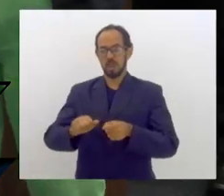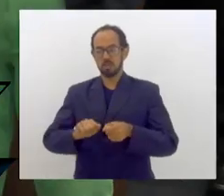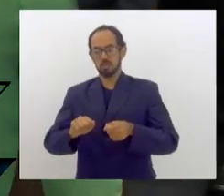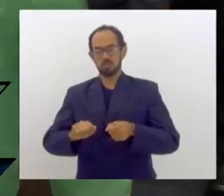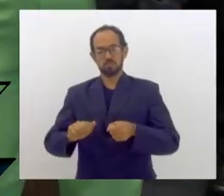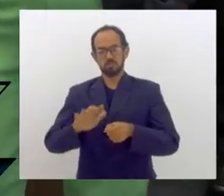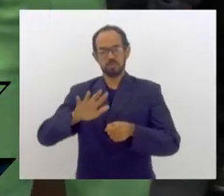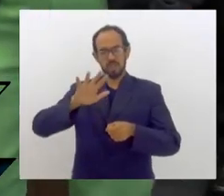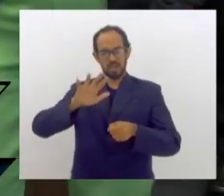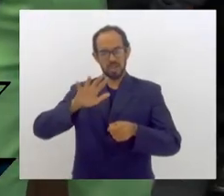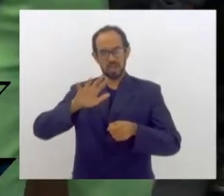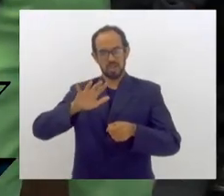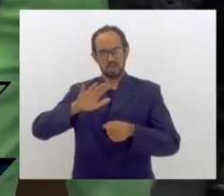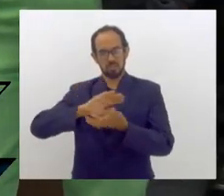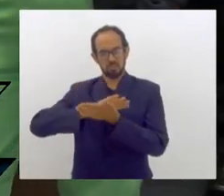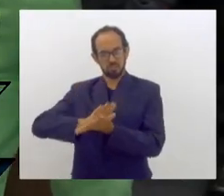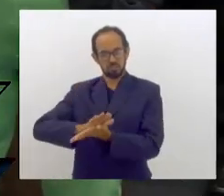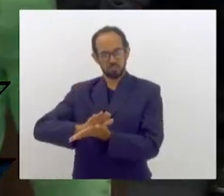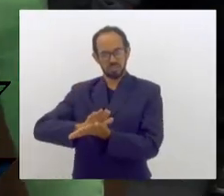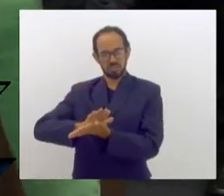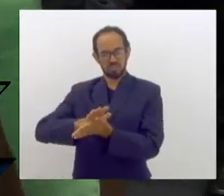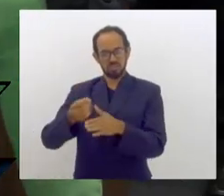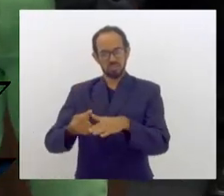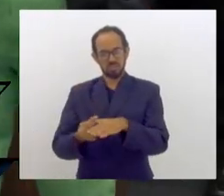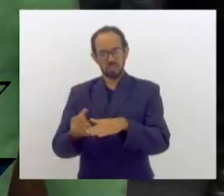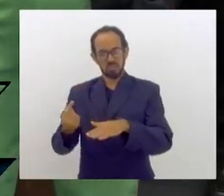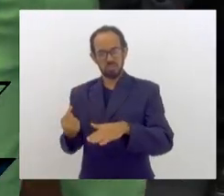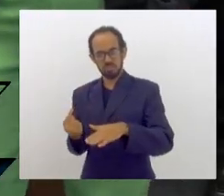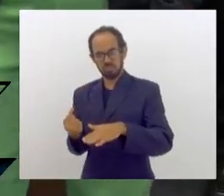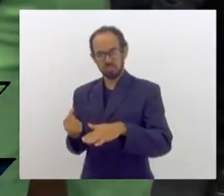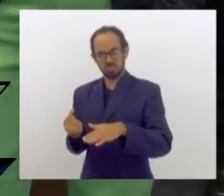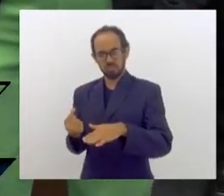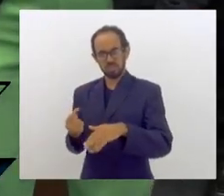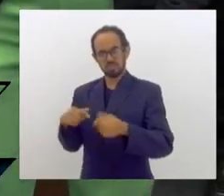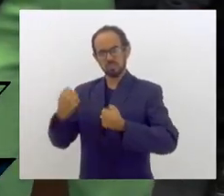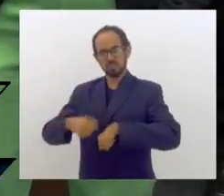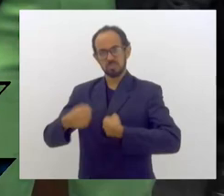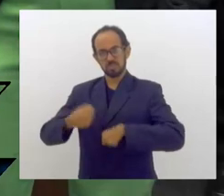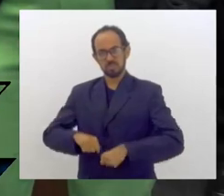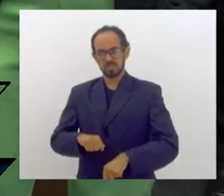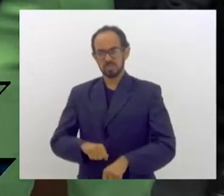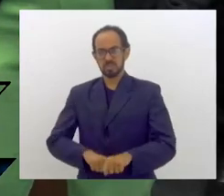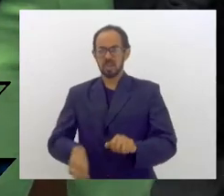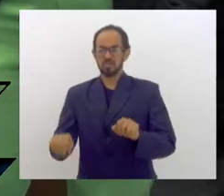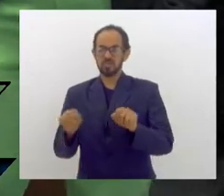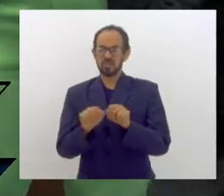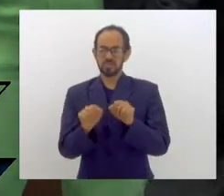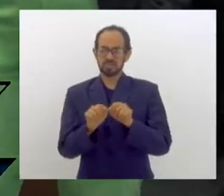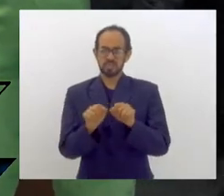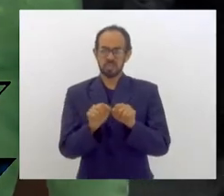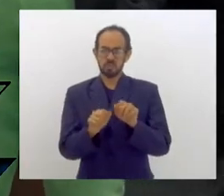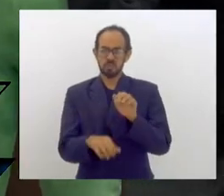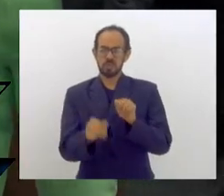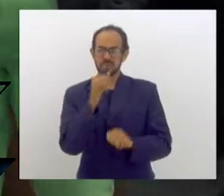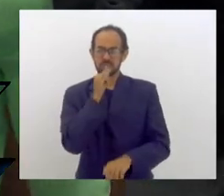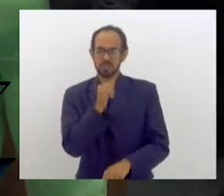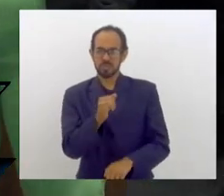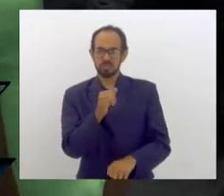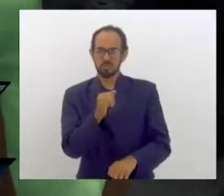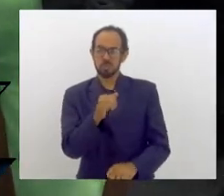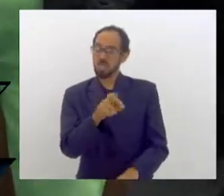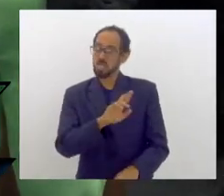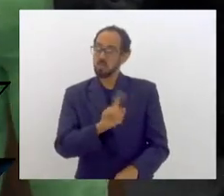oprimida, excluída, né, a primeira coisa que a gente tinha que fazer aqui era dar o exemplo, né, e não usar, muitas